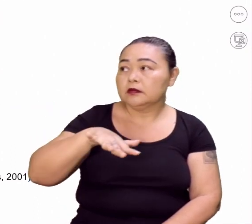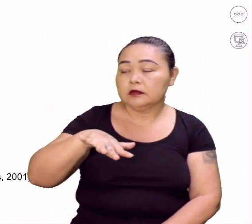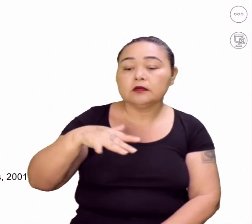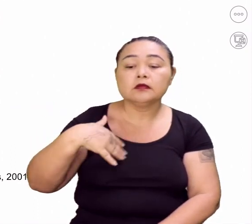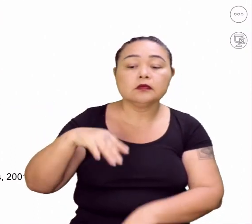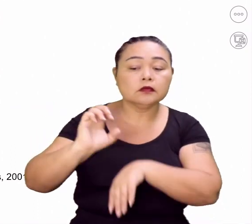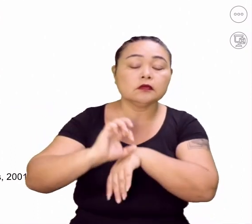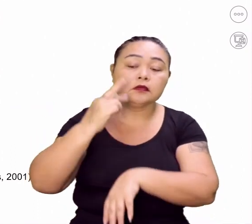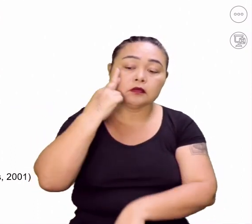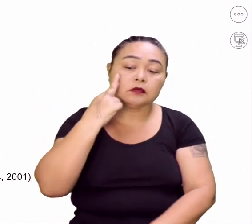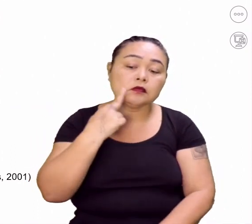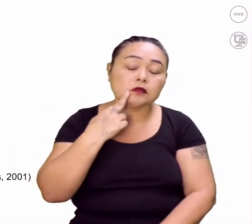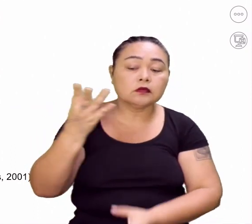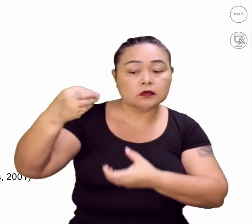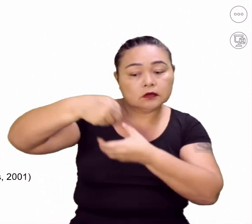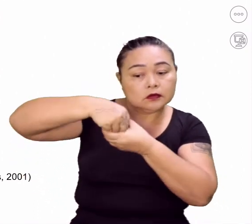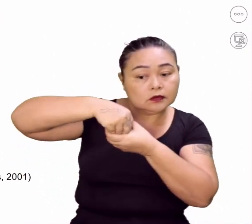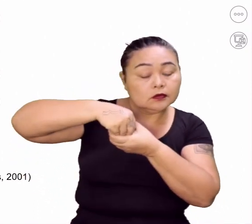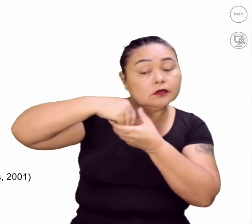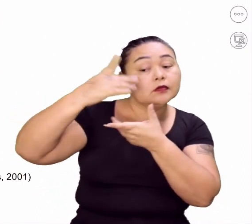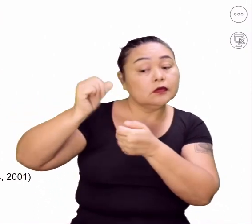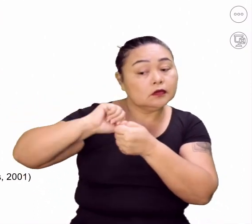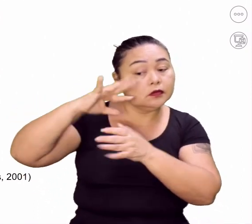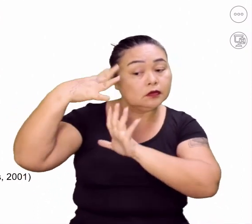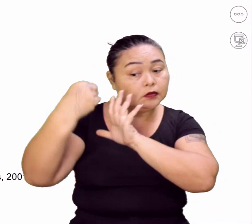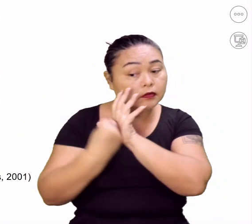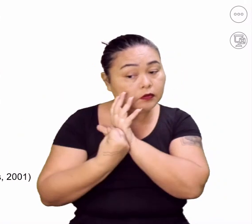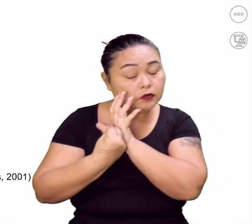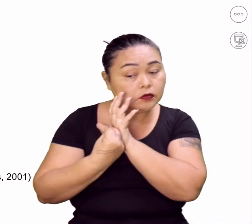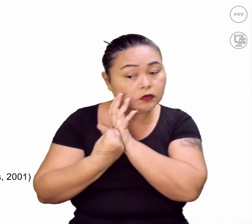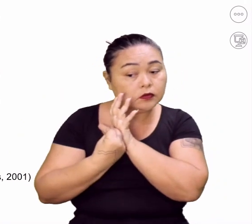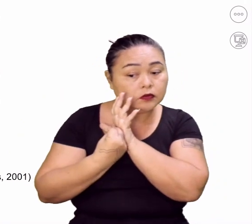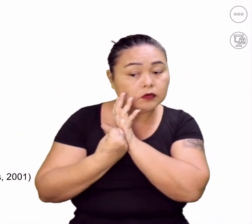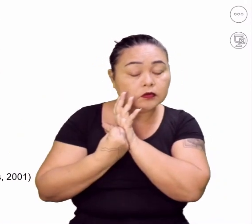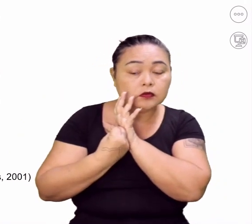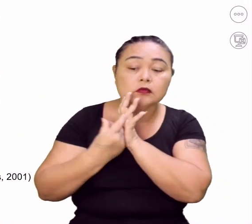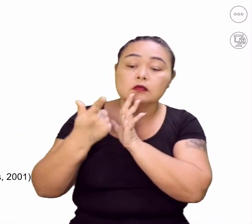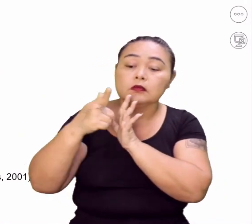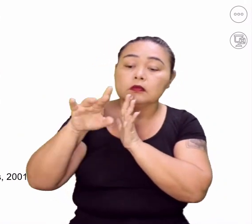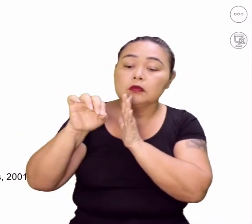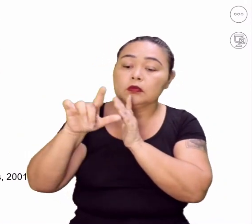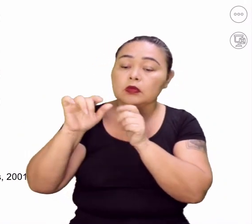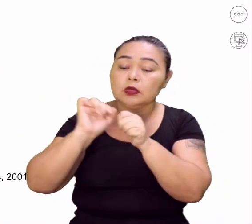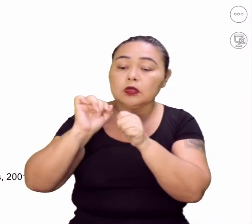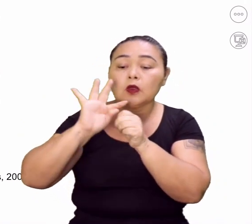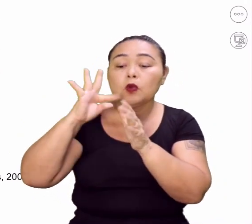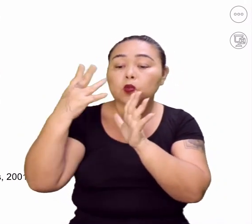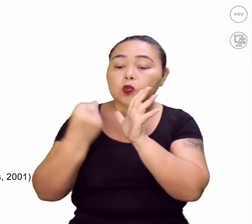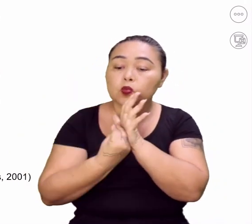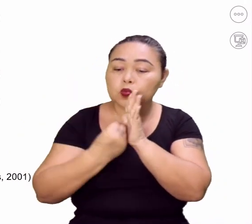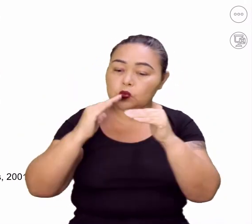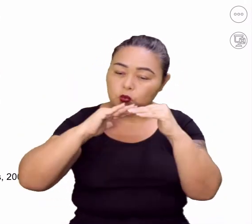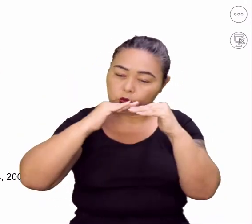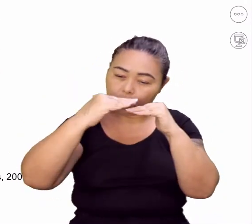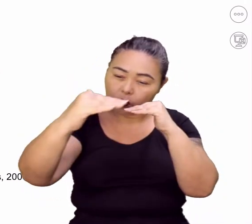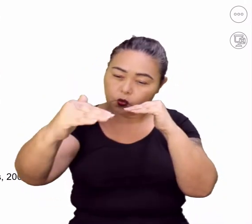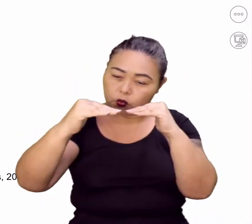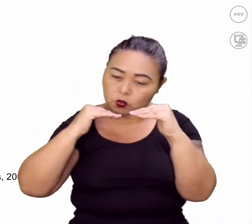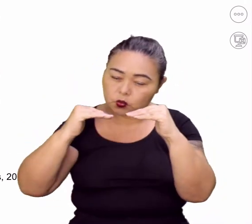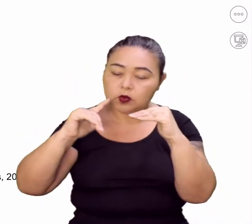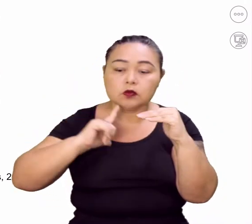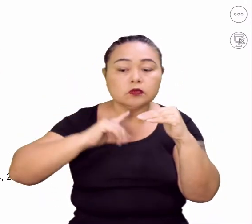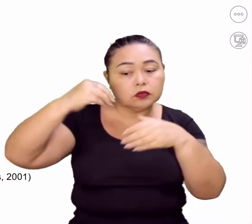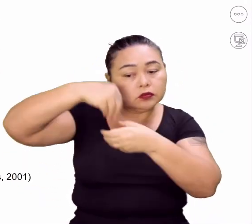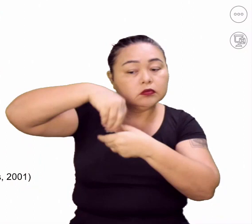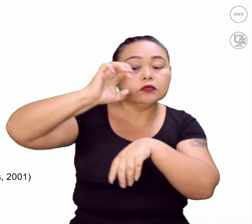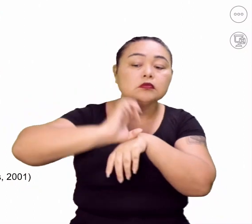Rondônia que Exatamente. fazemos parte da Amazônia, mas não todo. Geologicamente, nós não somos todos planícies. Não, vamos ter variações